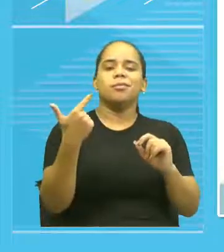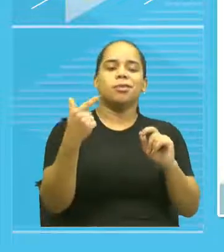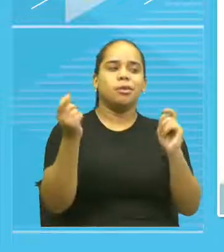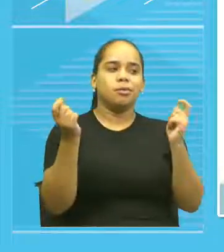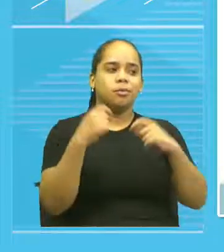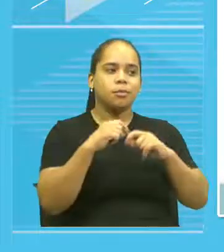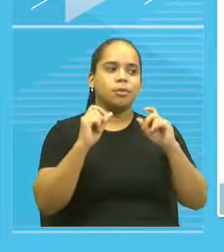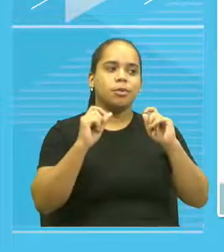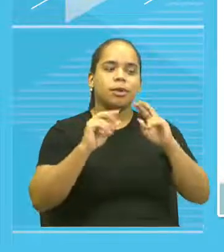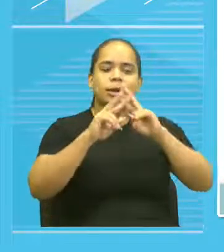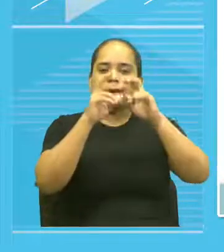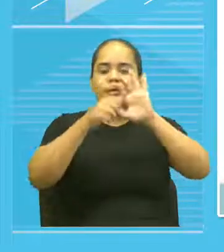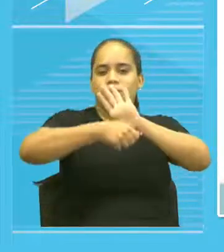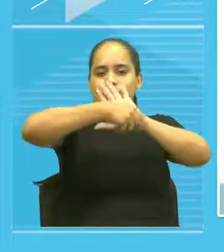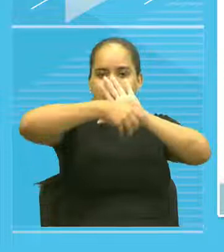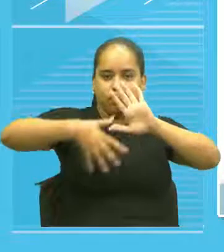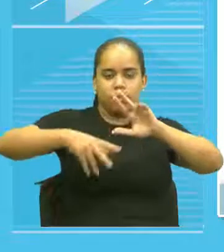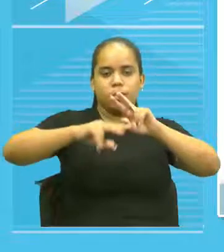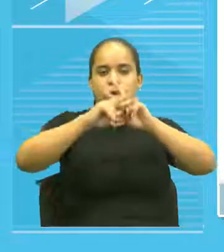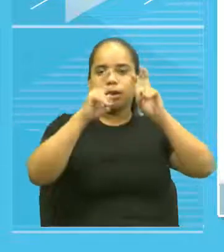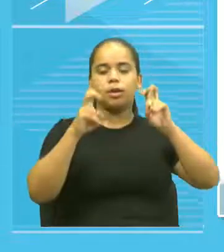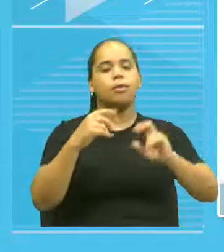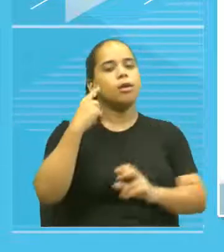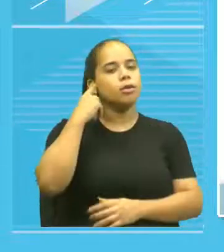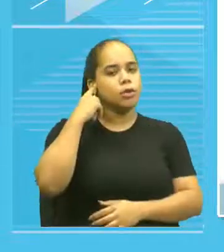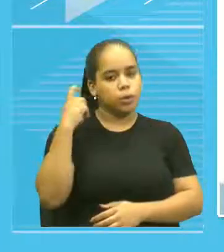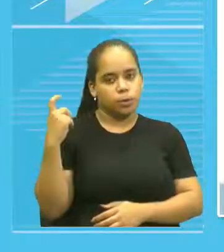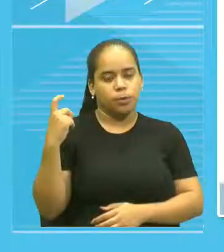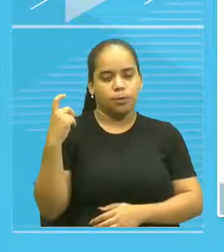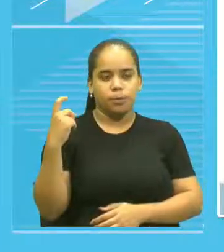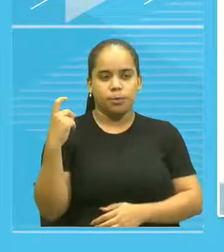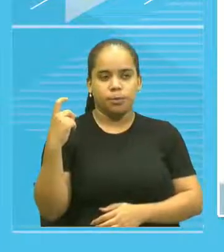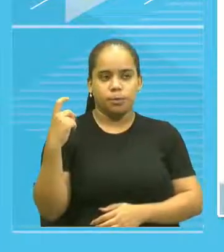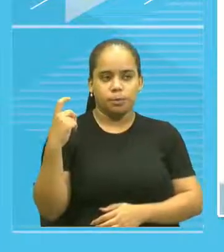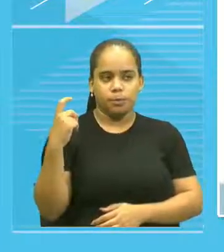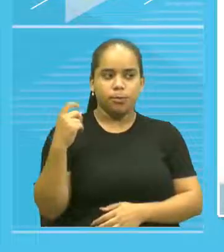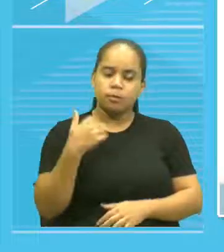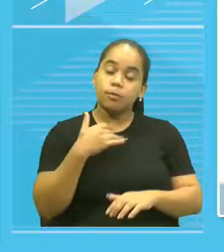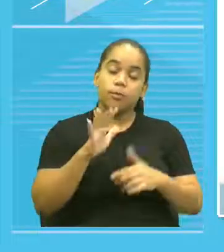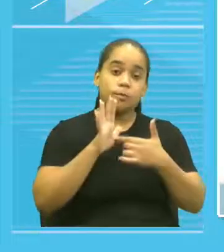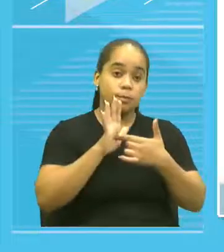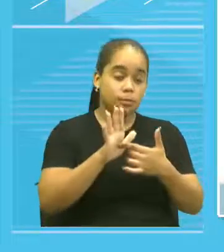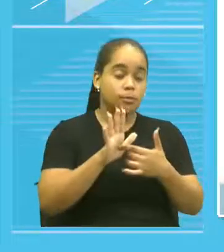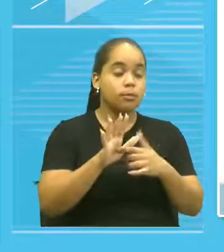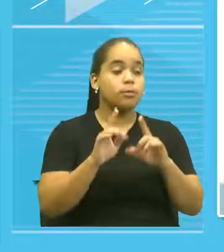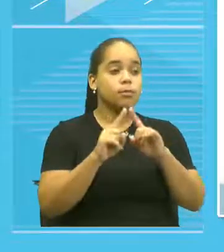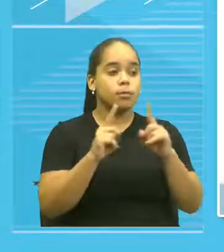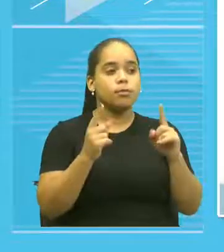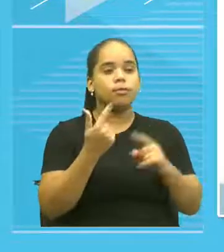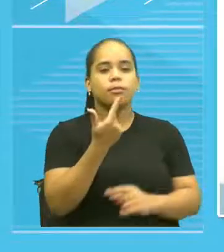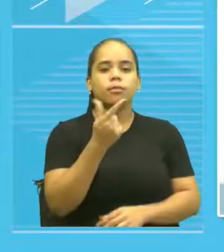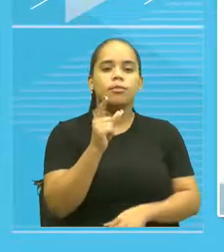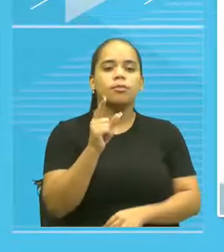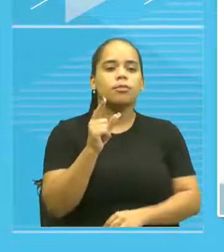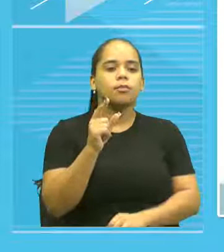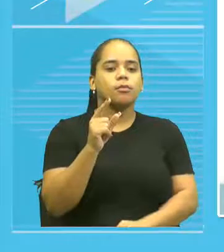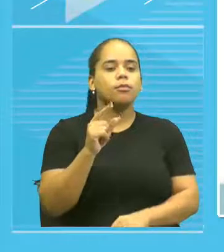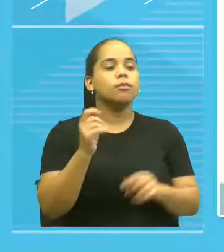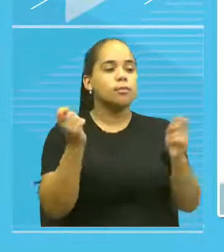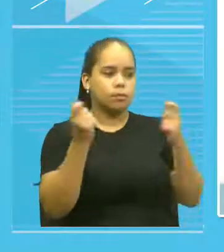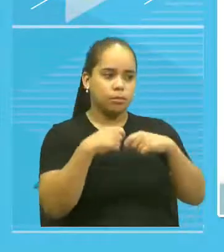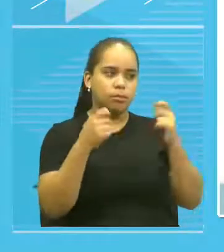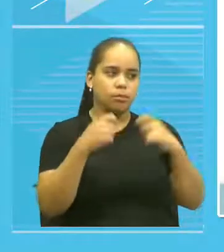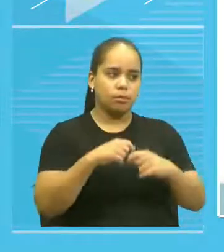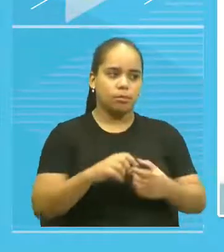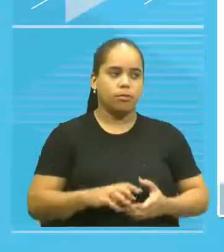tem espaço para as figuras de linguagem da sonoridade da sonoridade que eu vou já mostrar mas as outras é possível que seja